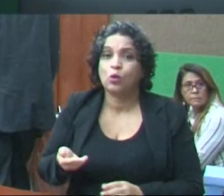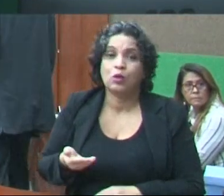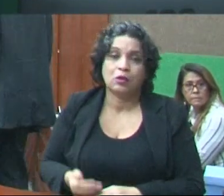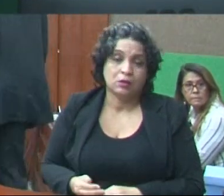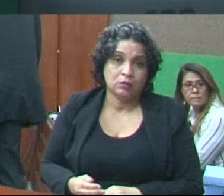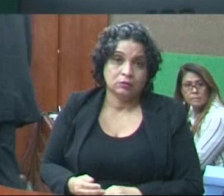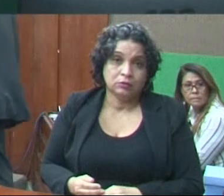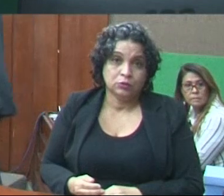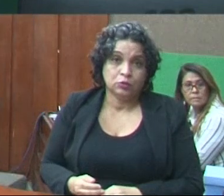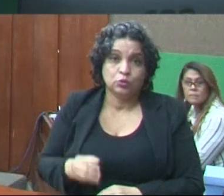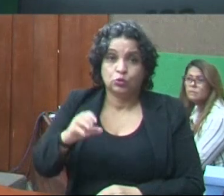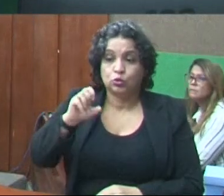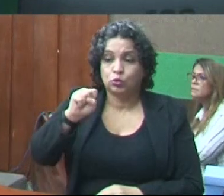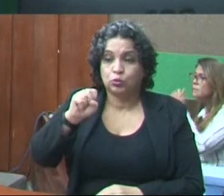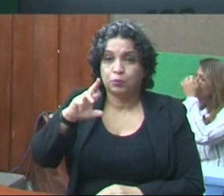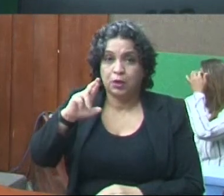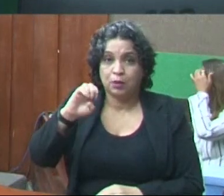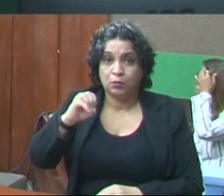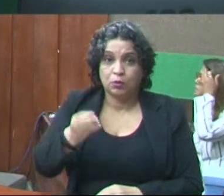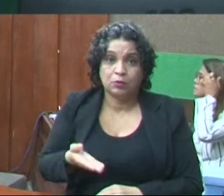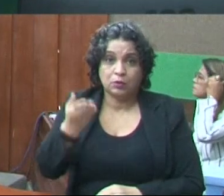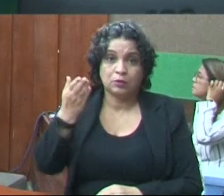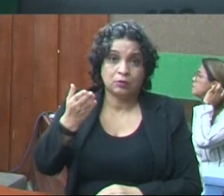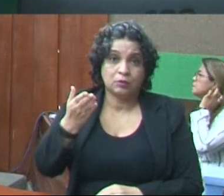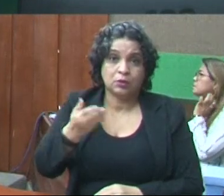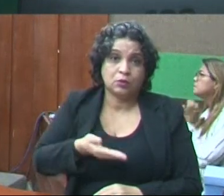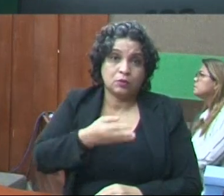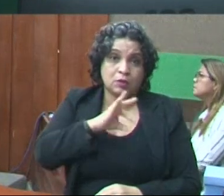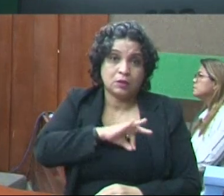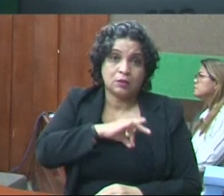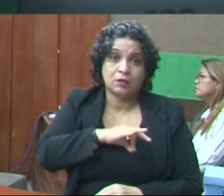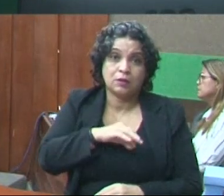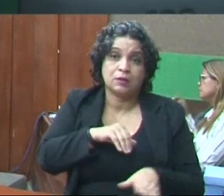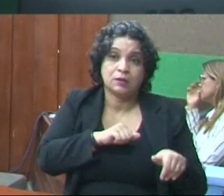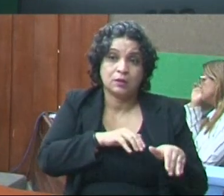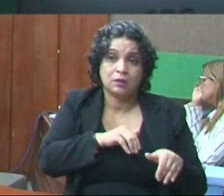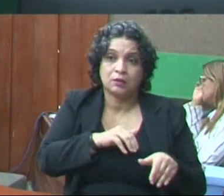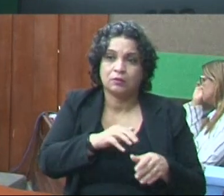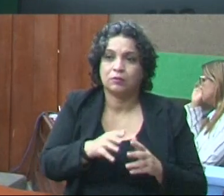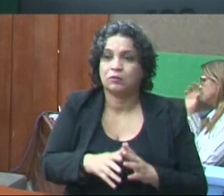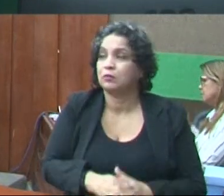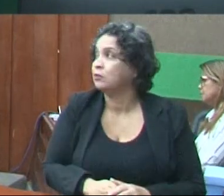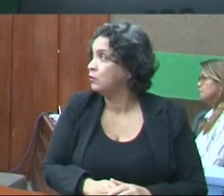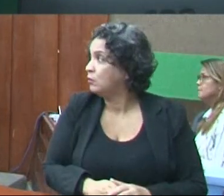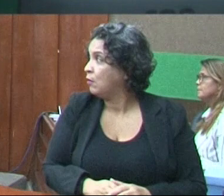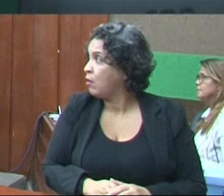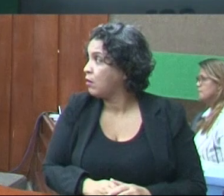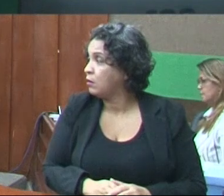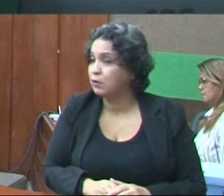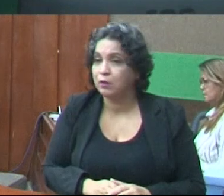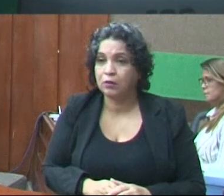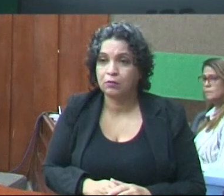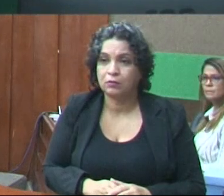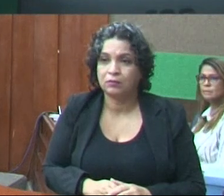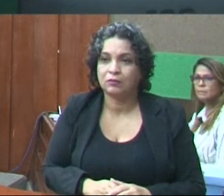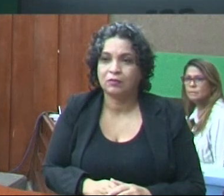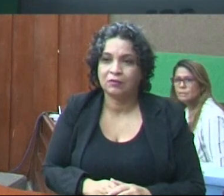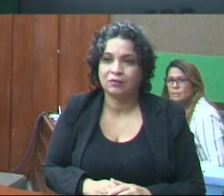Federal aumentou o seu salário em setembro. Mas se não existe... Em setembro ou outubro.